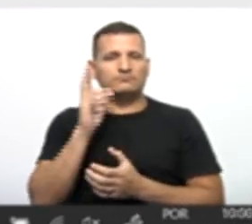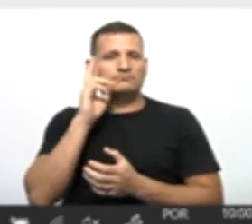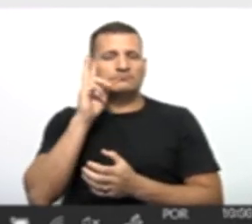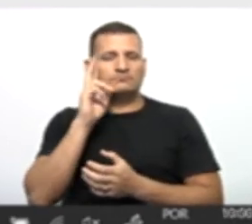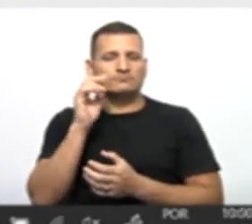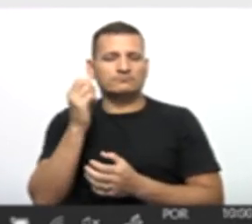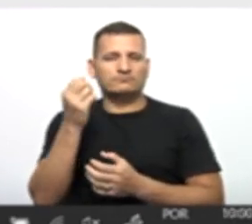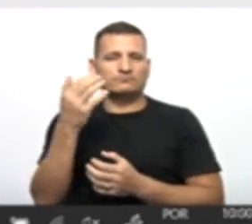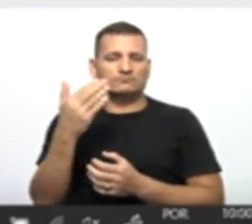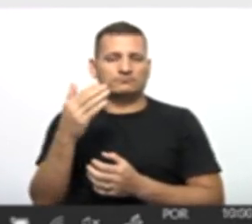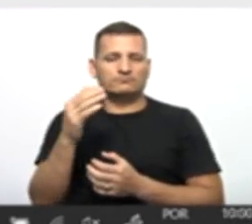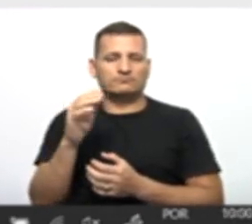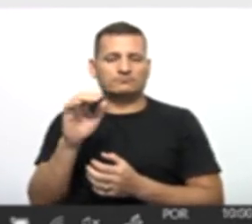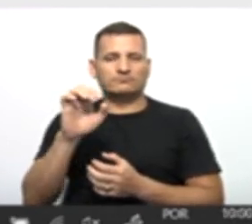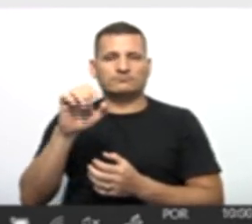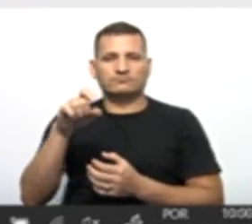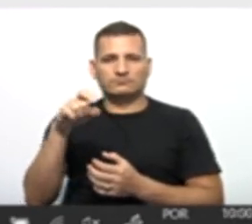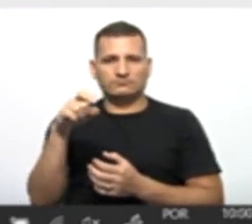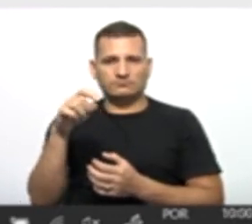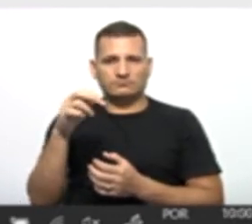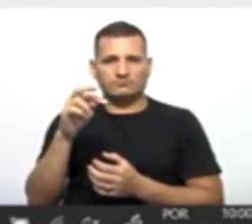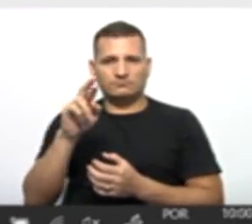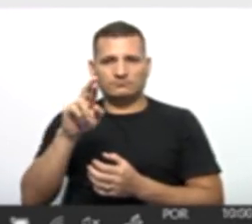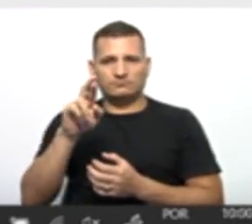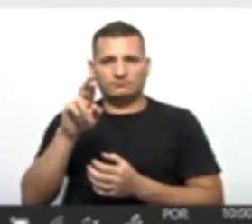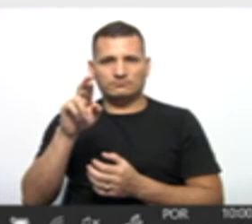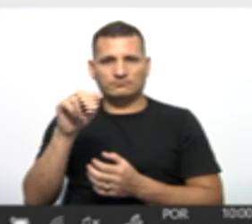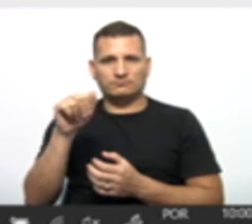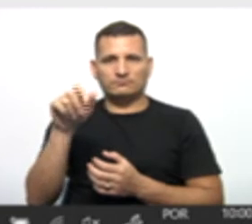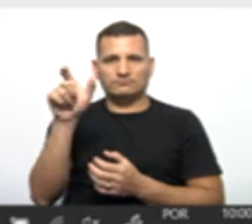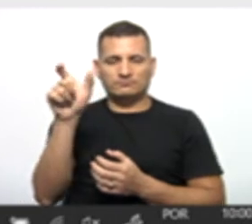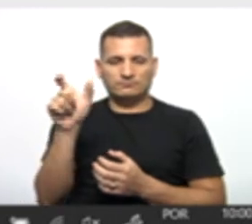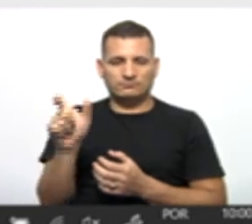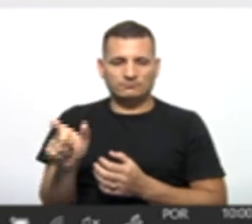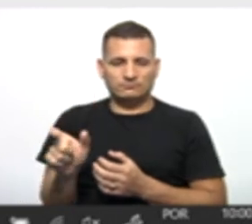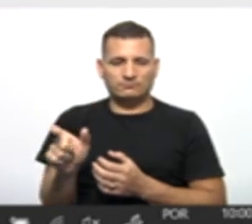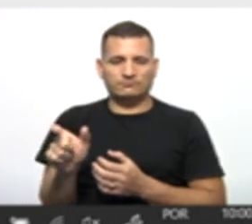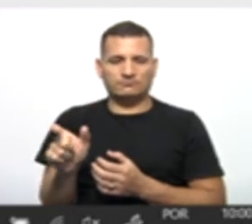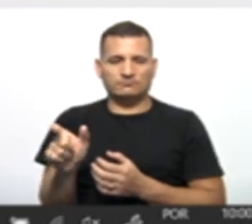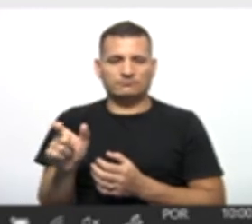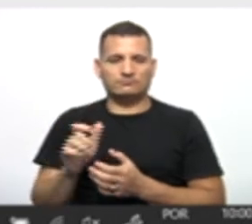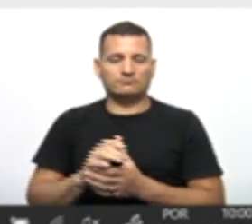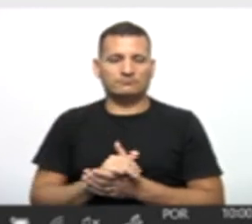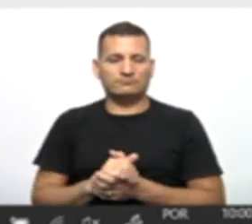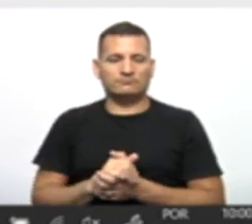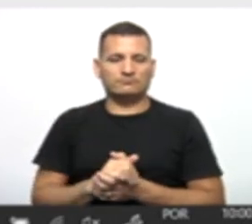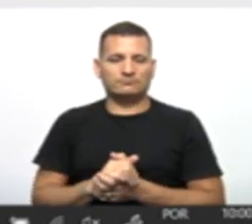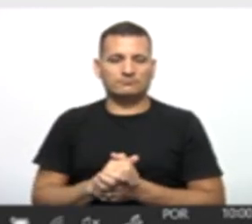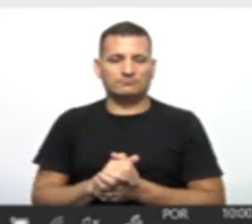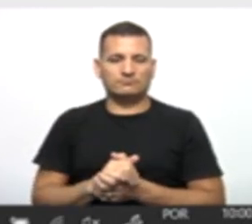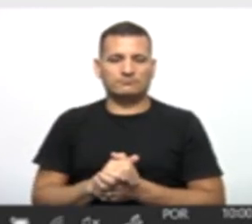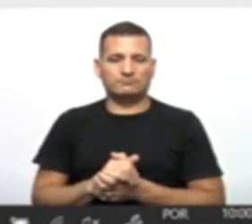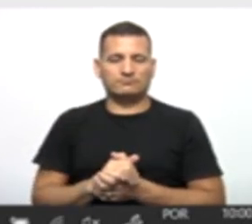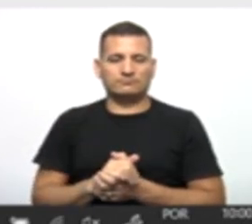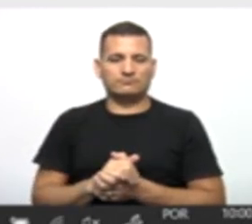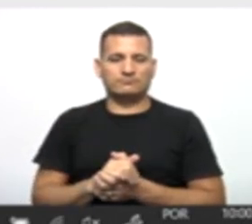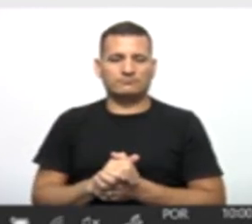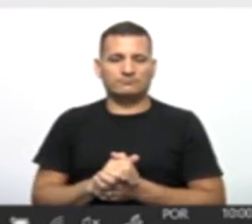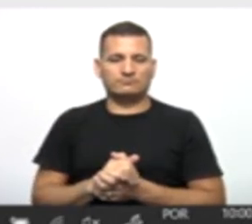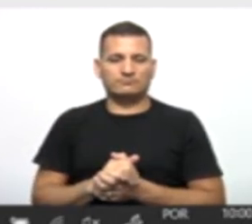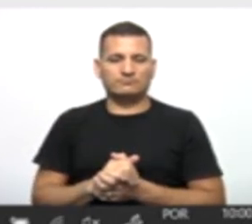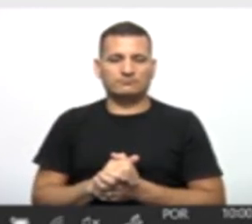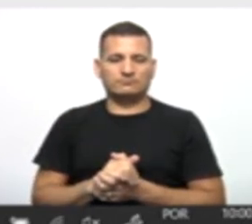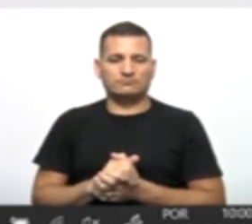aqui o autoincremento? Olha só, nossa ID disciplina é inteiro, não pode ser nulo, é uma